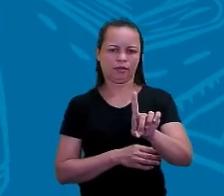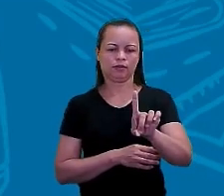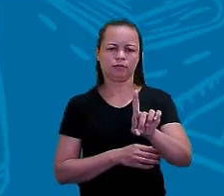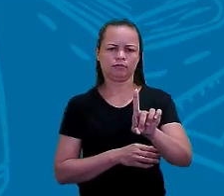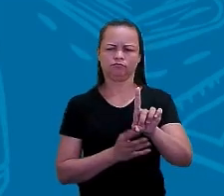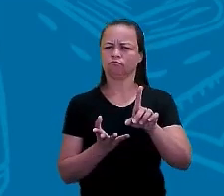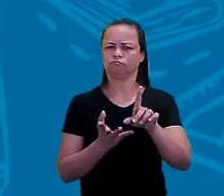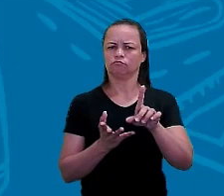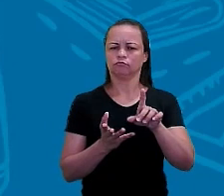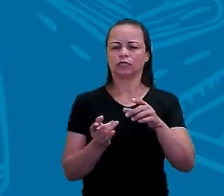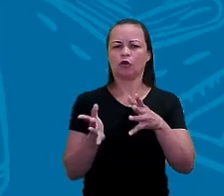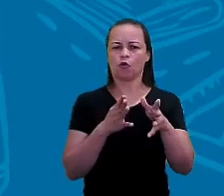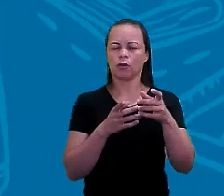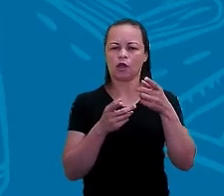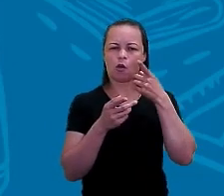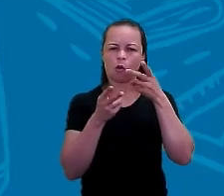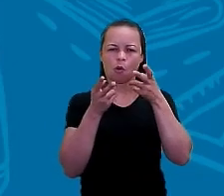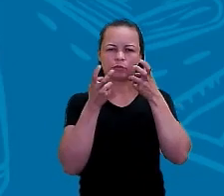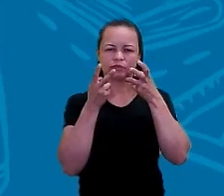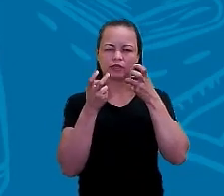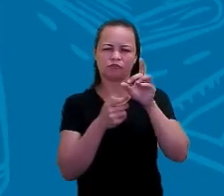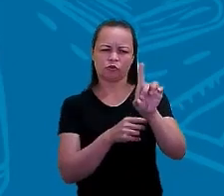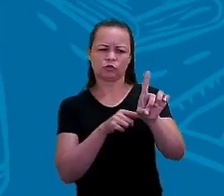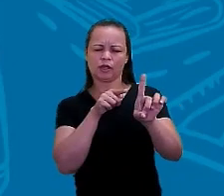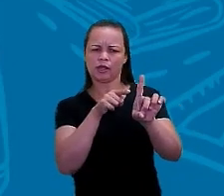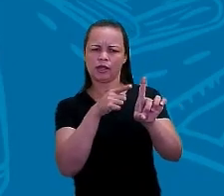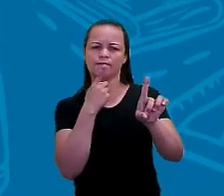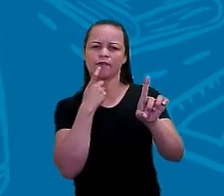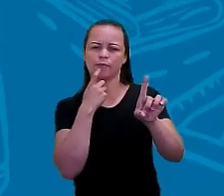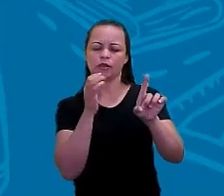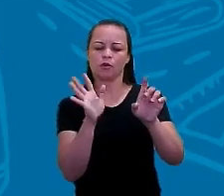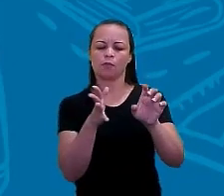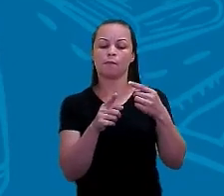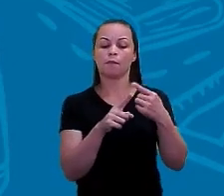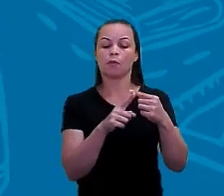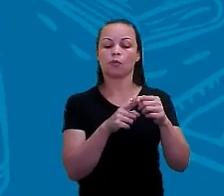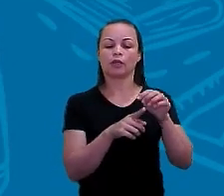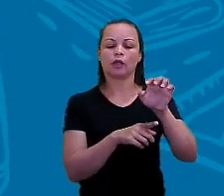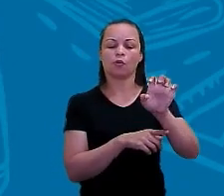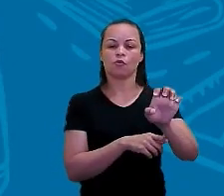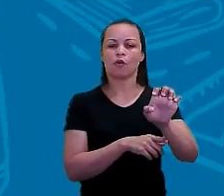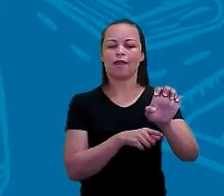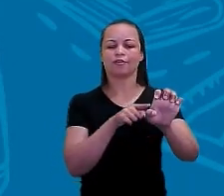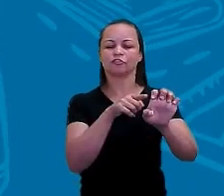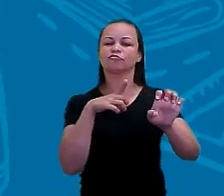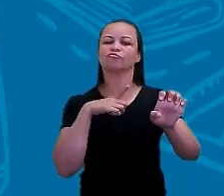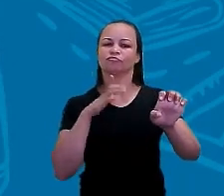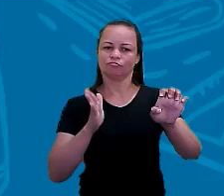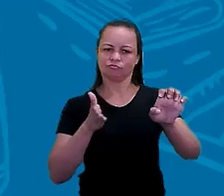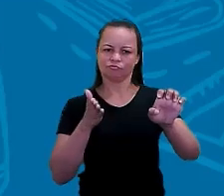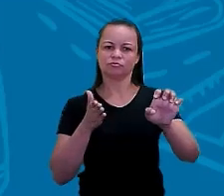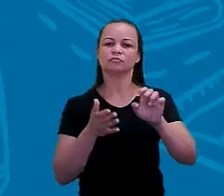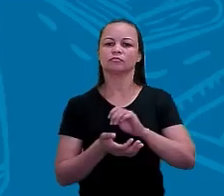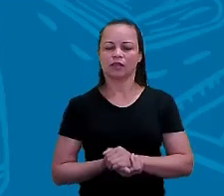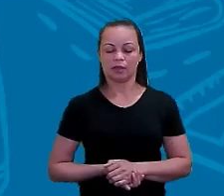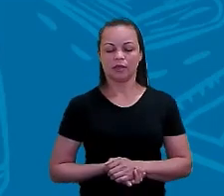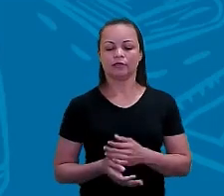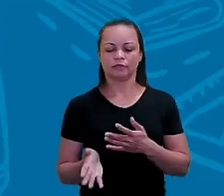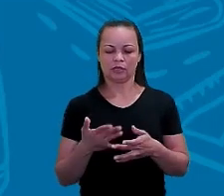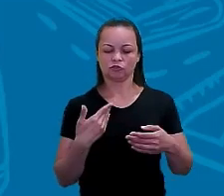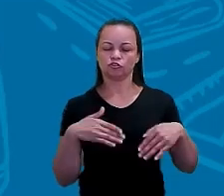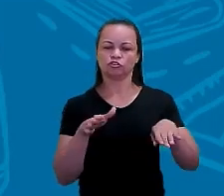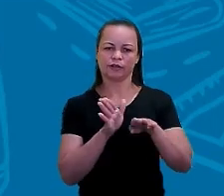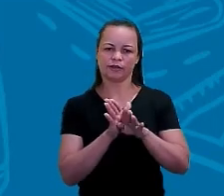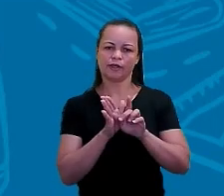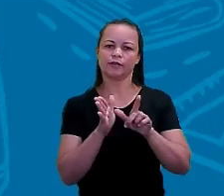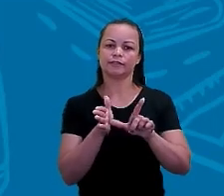o E? Porque esse verbo já tem o D. Porque esse verbo já termina em E. Então, arrive, arrived. Tá? Então, eu cheguei